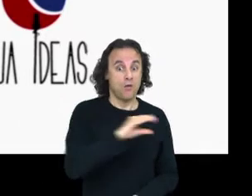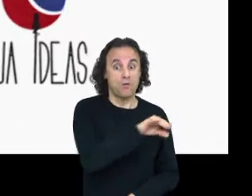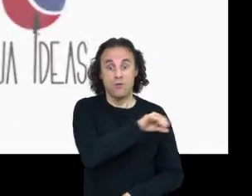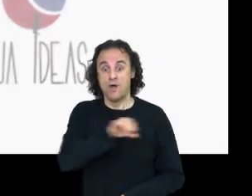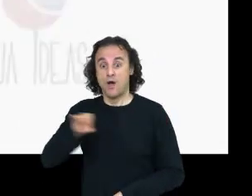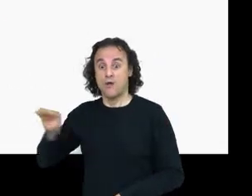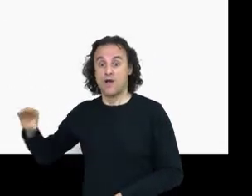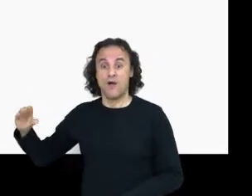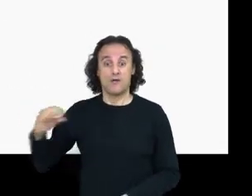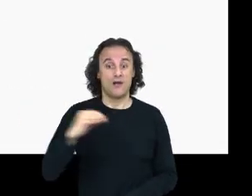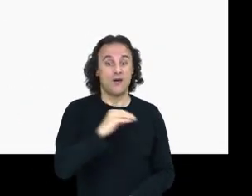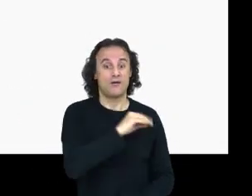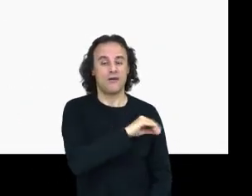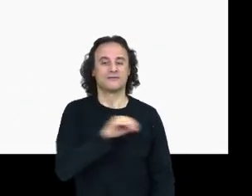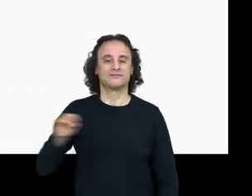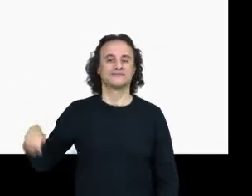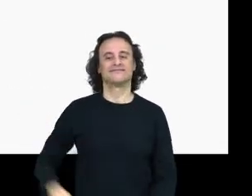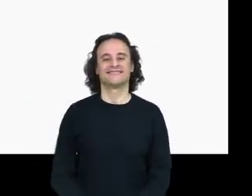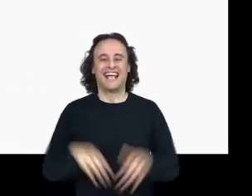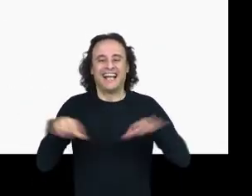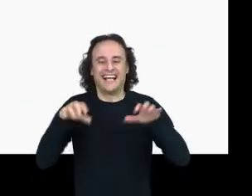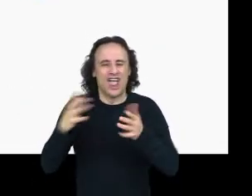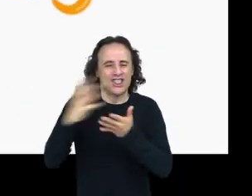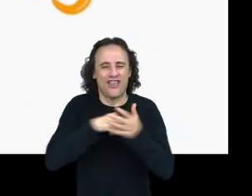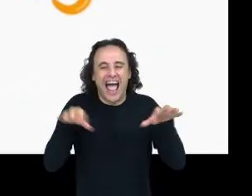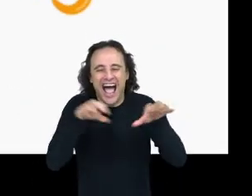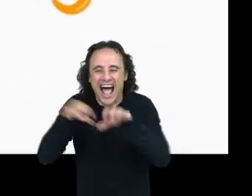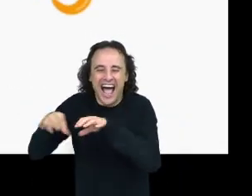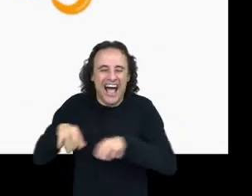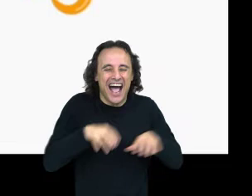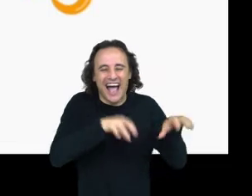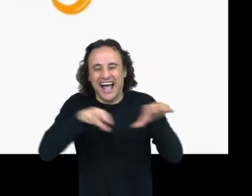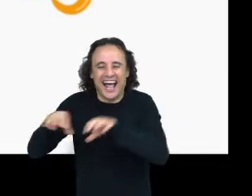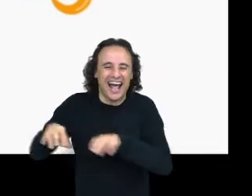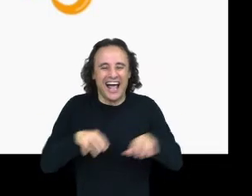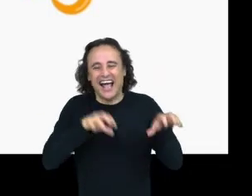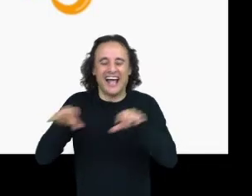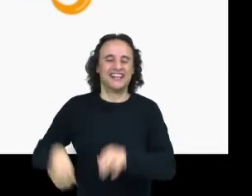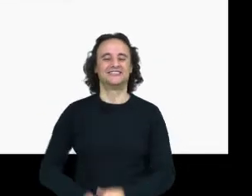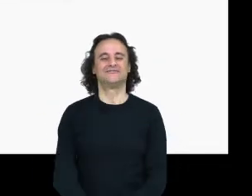Ha ha ha!